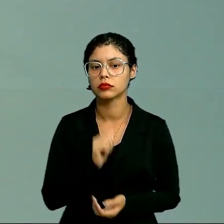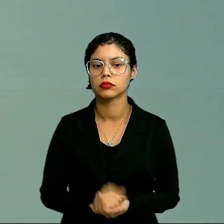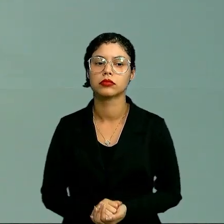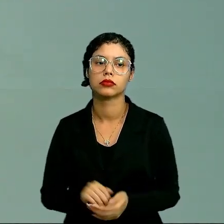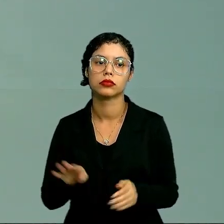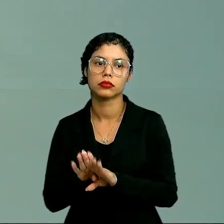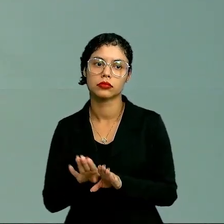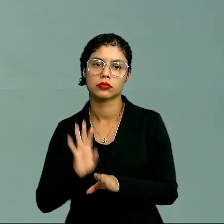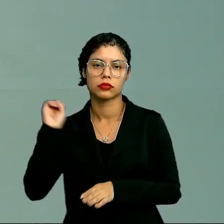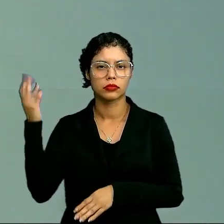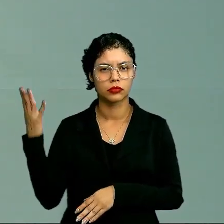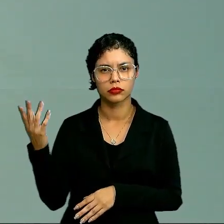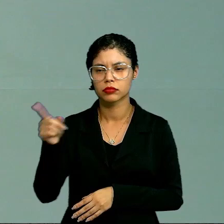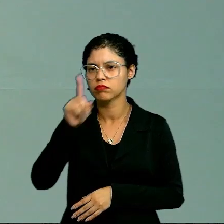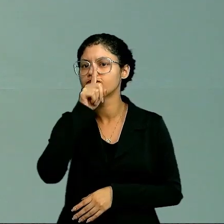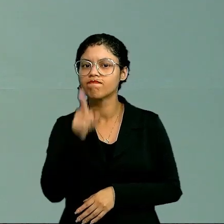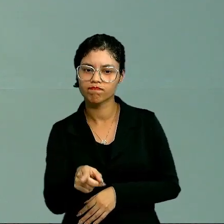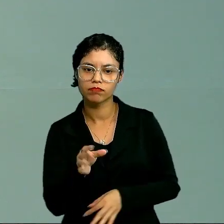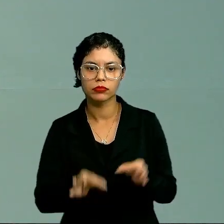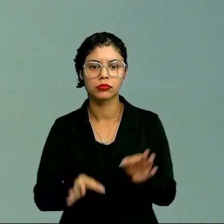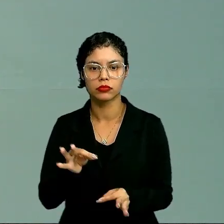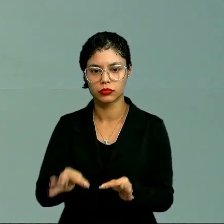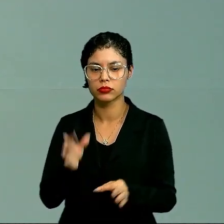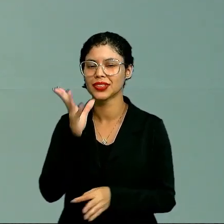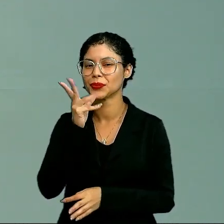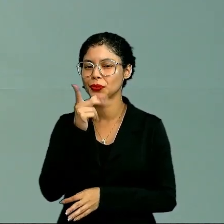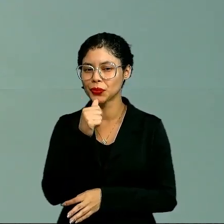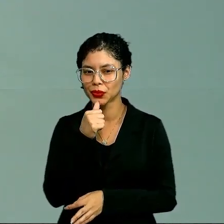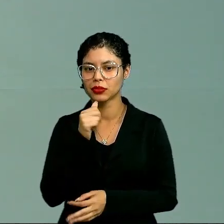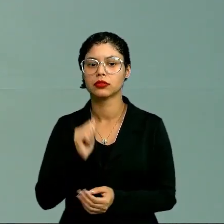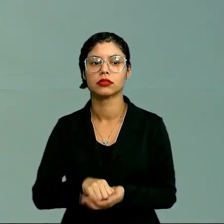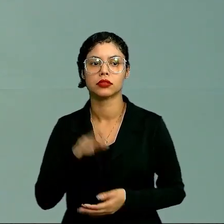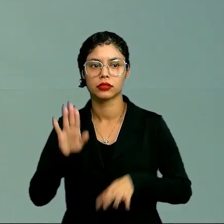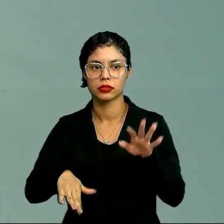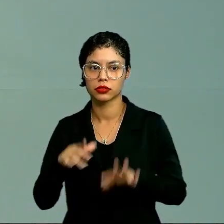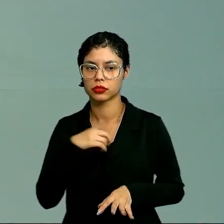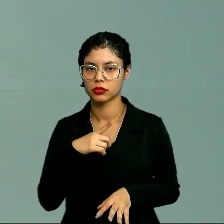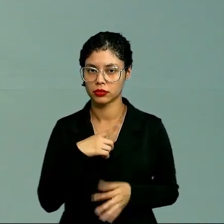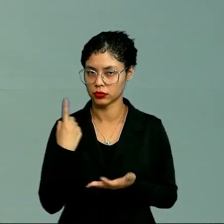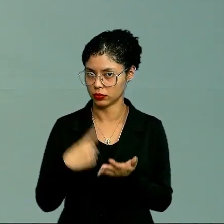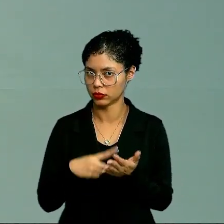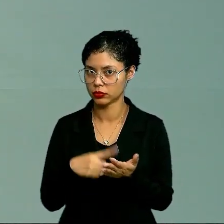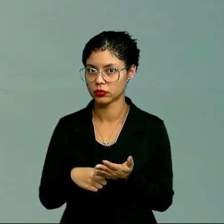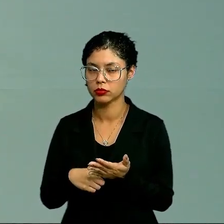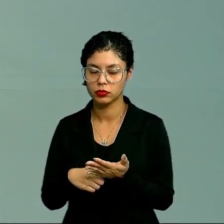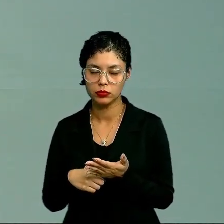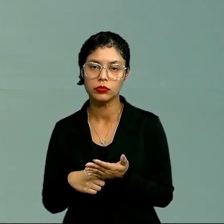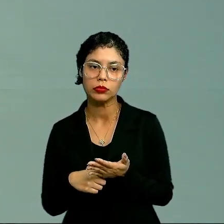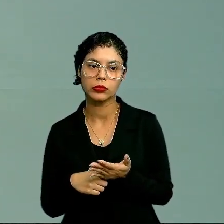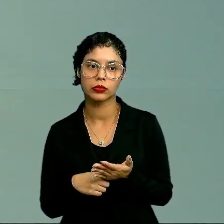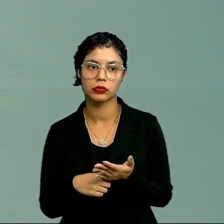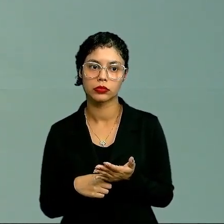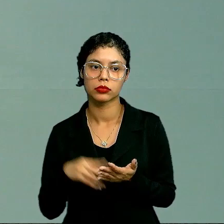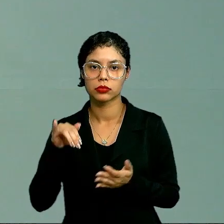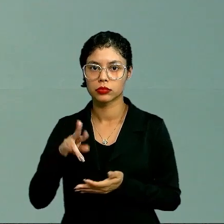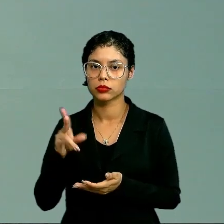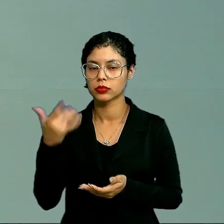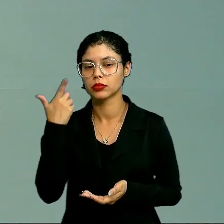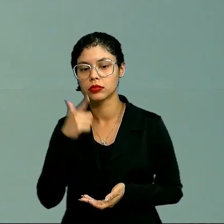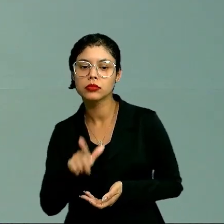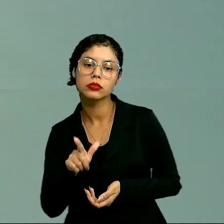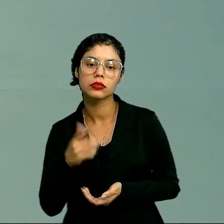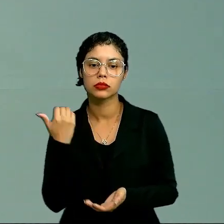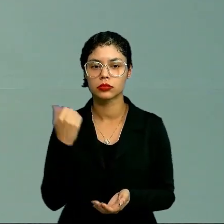Por exemplo, um caso para ser julgado, ele demora muito. Então, às vezes, se você tiver uma condição tanto quanto mediana, você